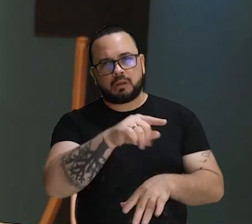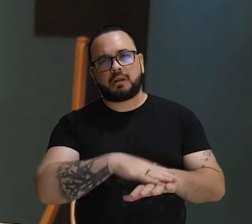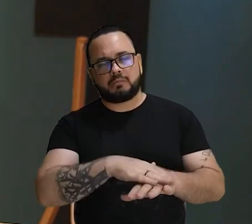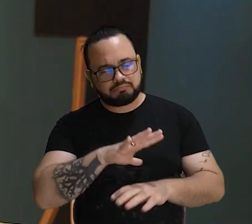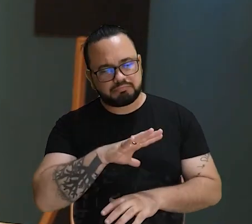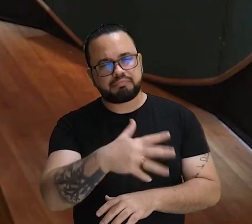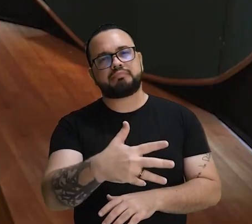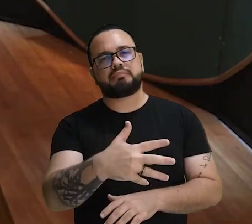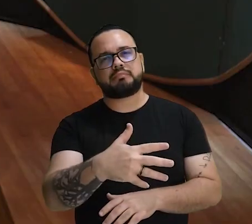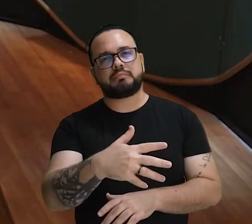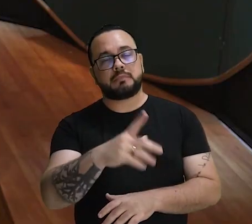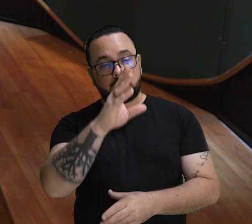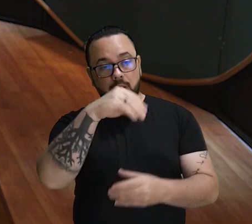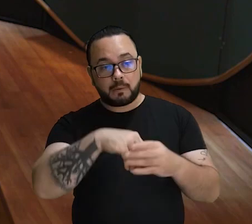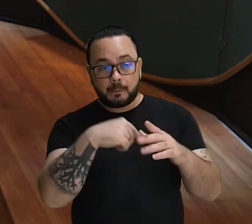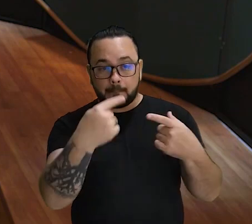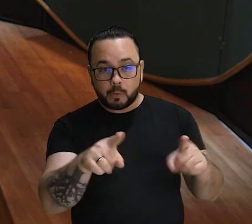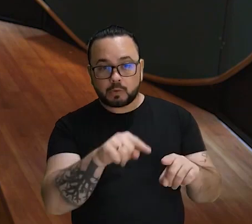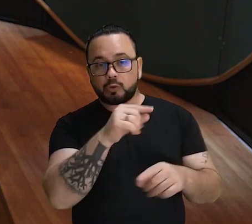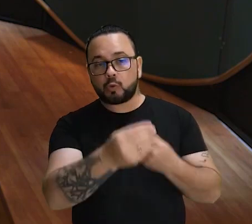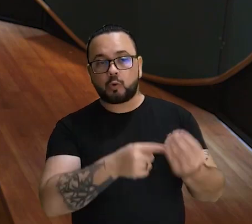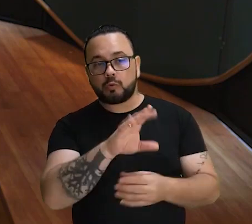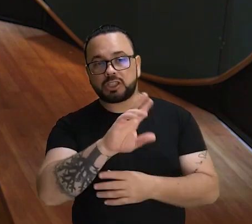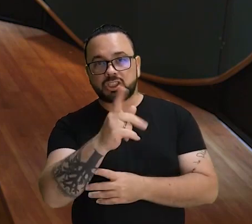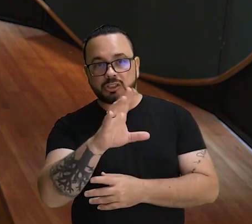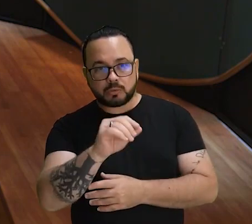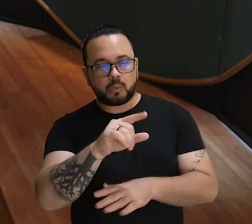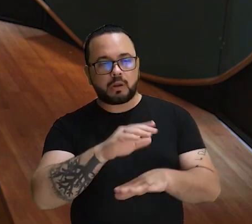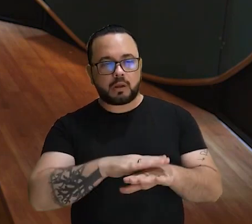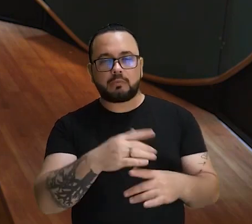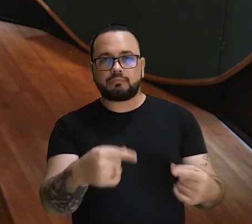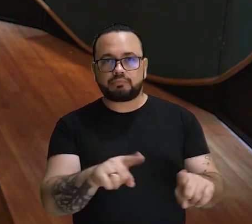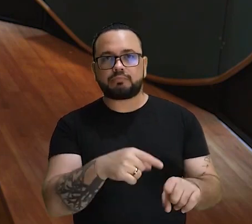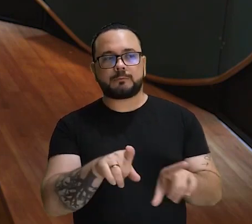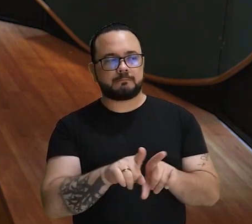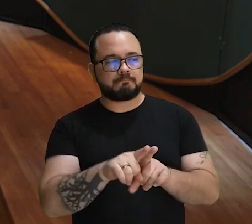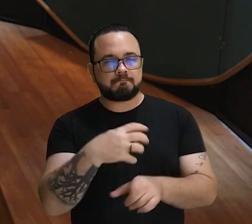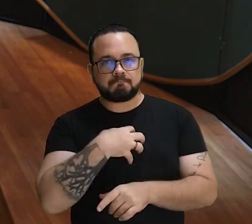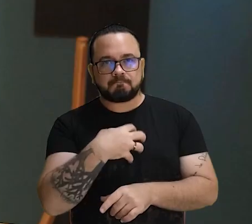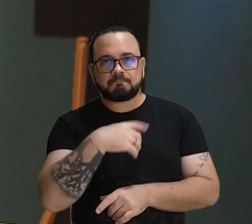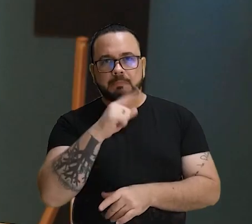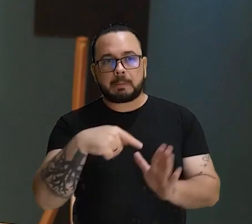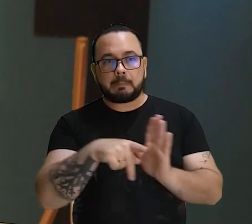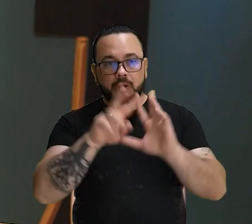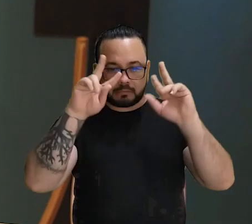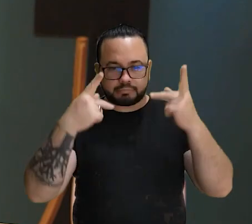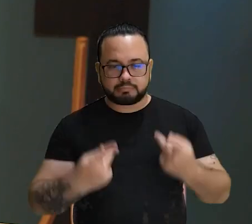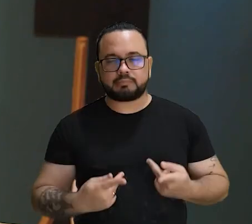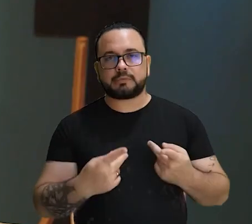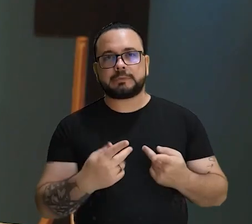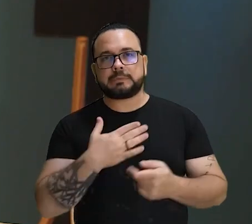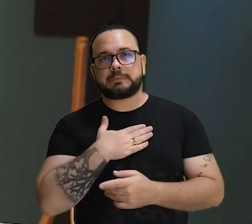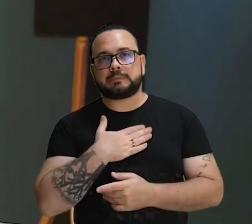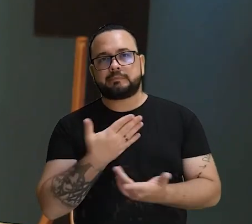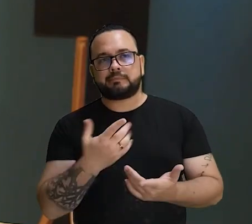da ousadia. Ele é. E a ousadia tá na canção dele, tá no modo como ele toca, como ele se relaciona. E é uma escola também de humanidade, né?